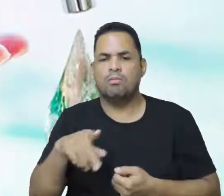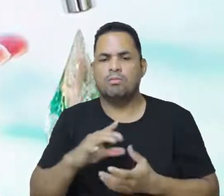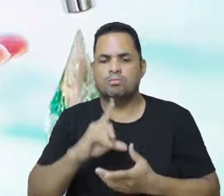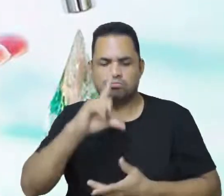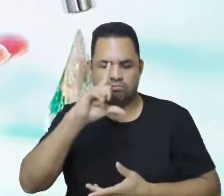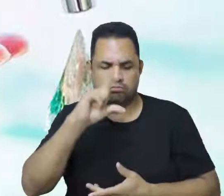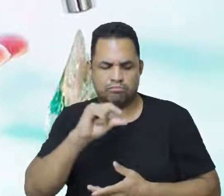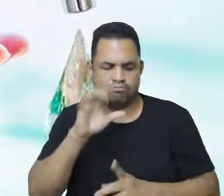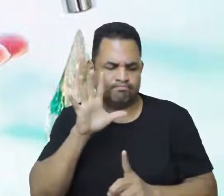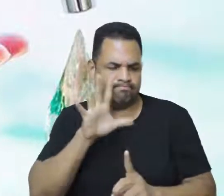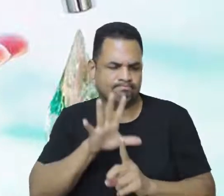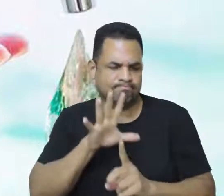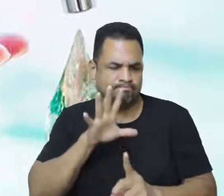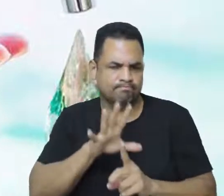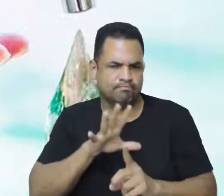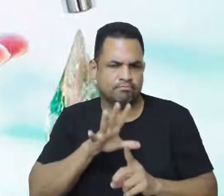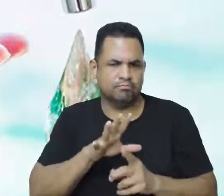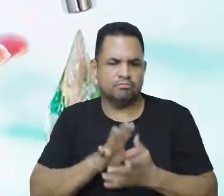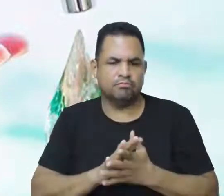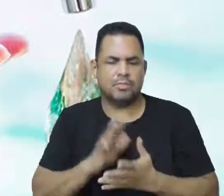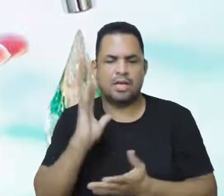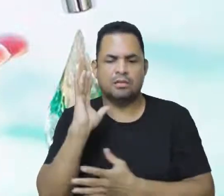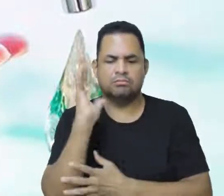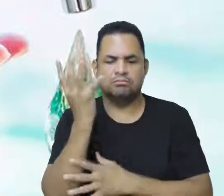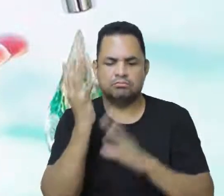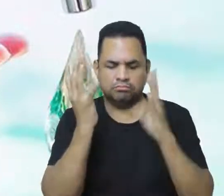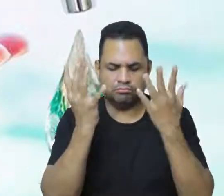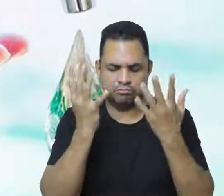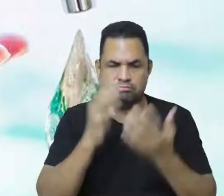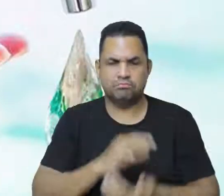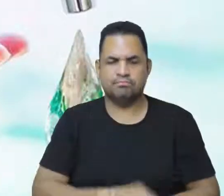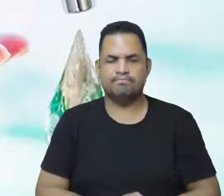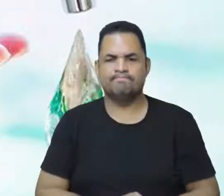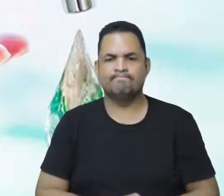diminuir os impactos ambientais